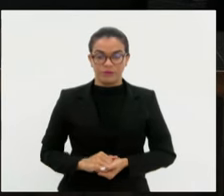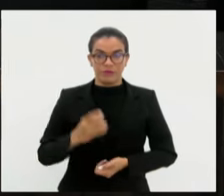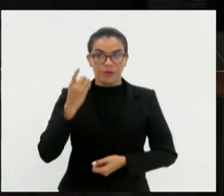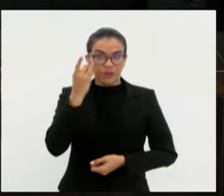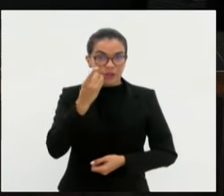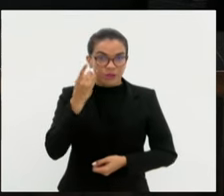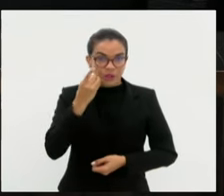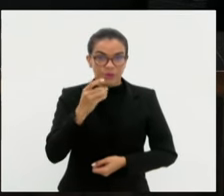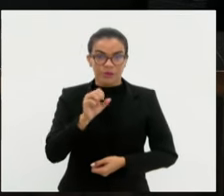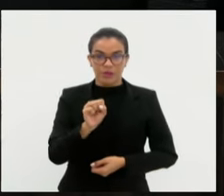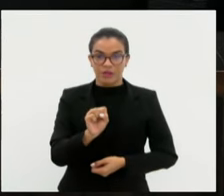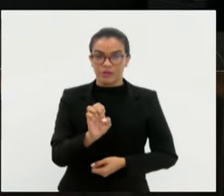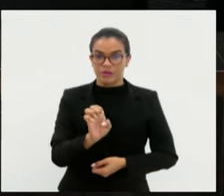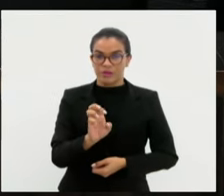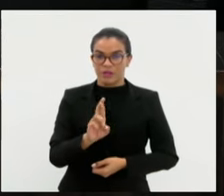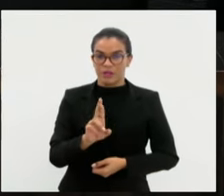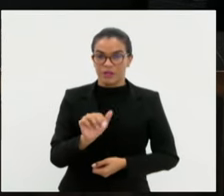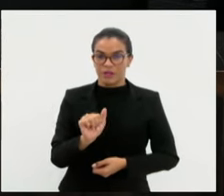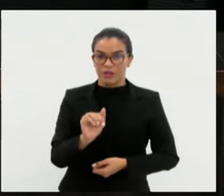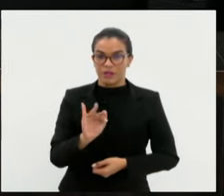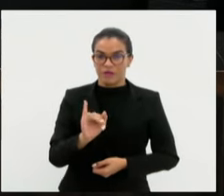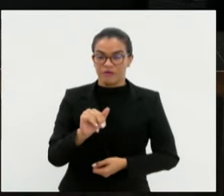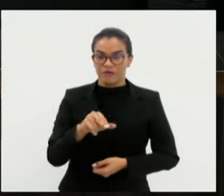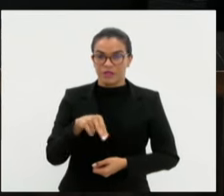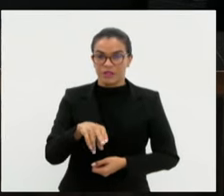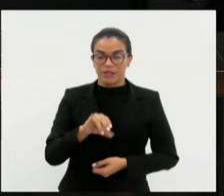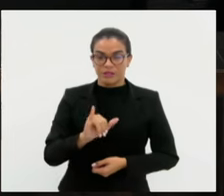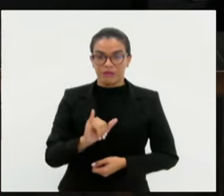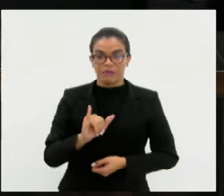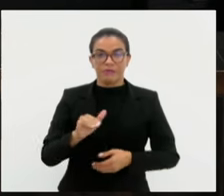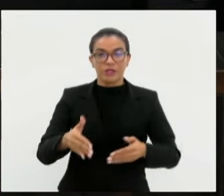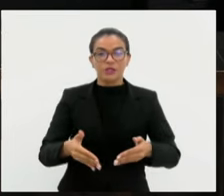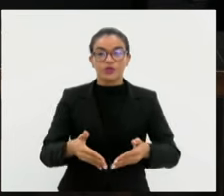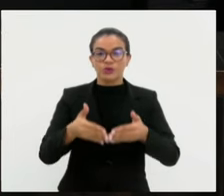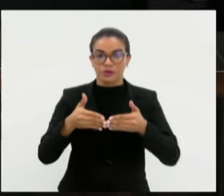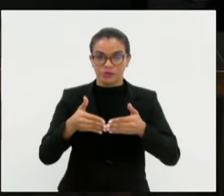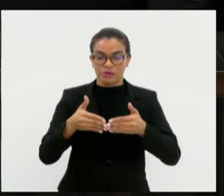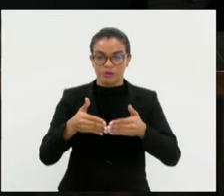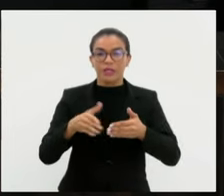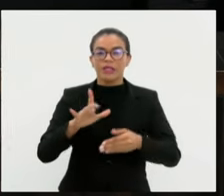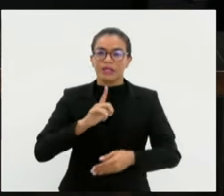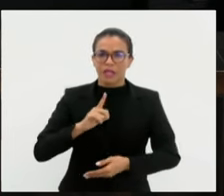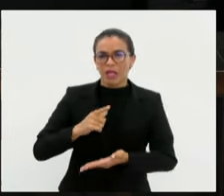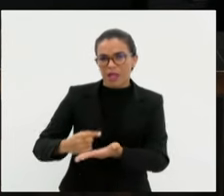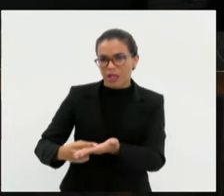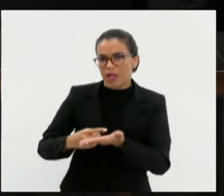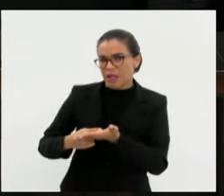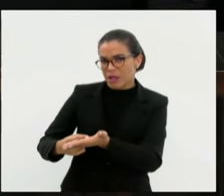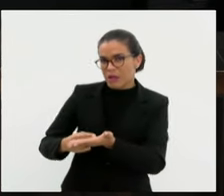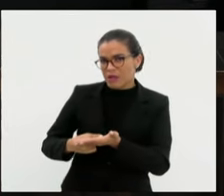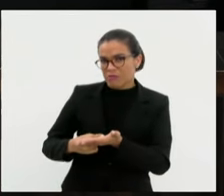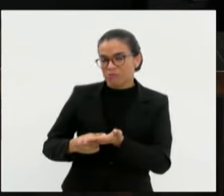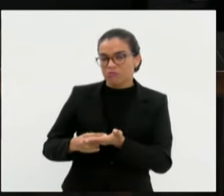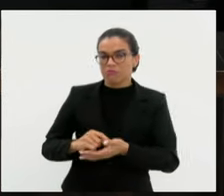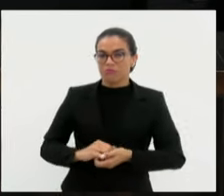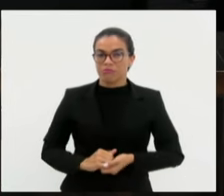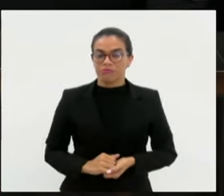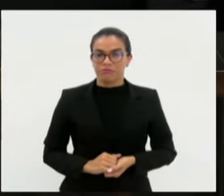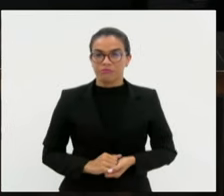Deputado Serafini, eu estou suspendendo a sessão aqui por 2 minutos para ver se tem um acordo. Presidente, tem acordo, tem acordo, deputado. Sem problema.